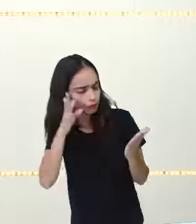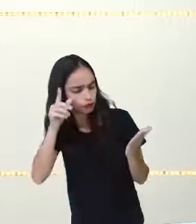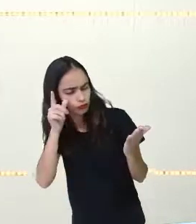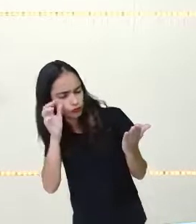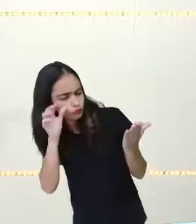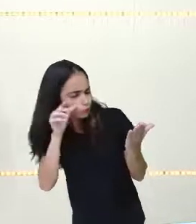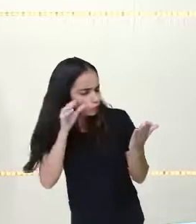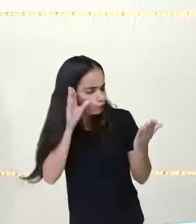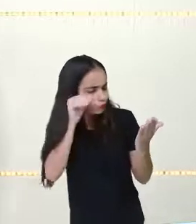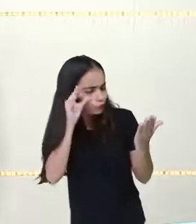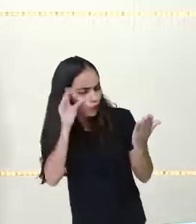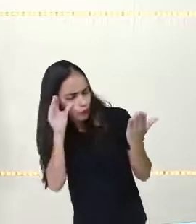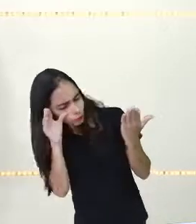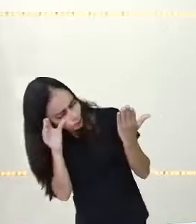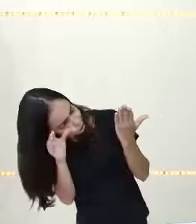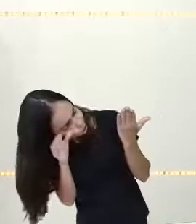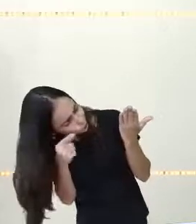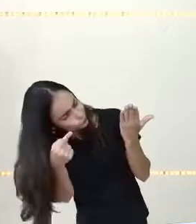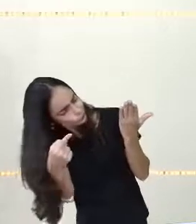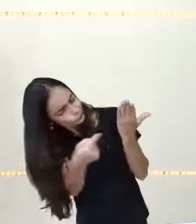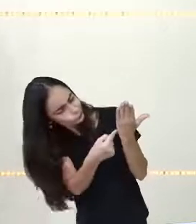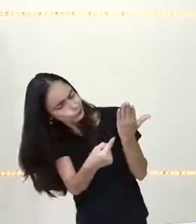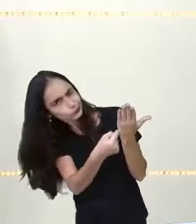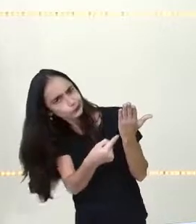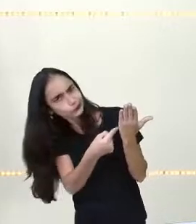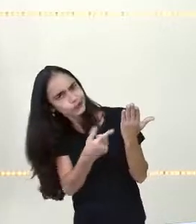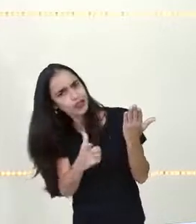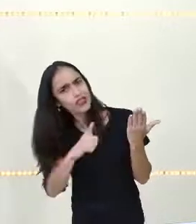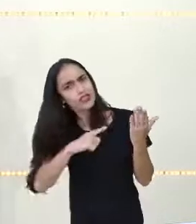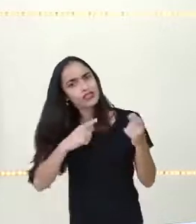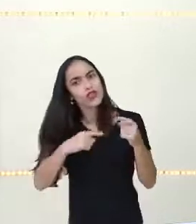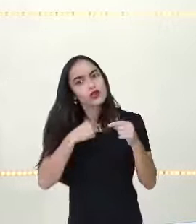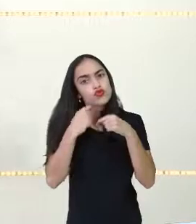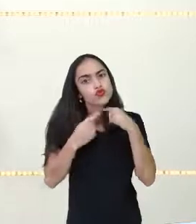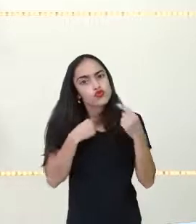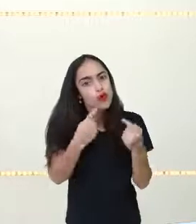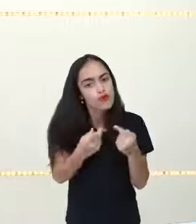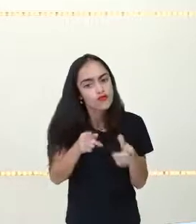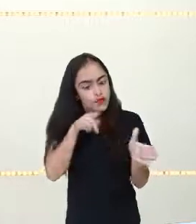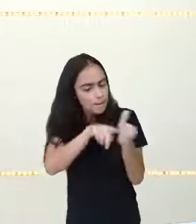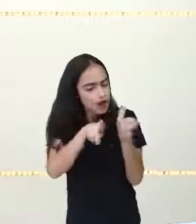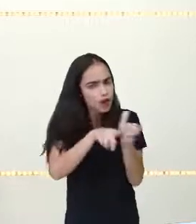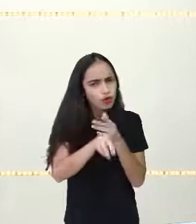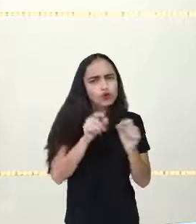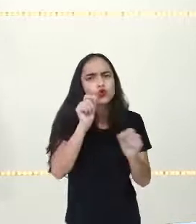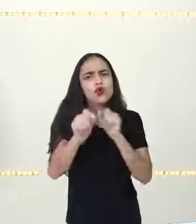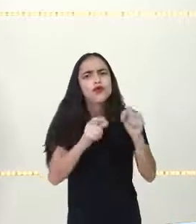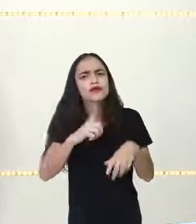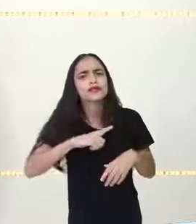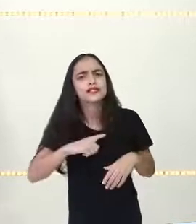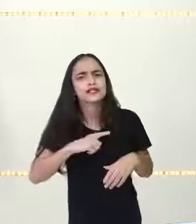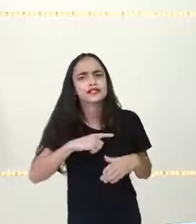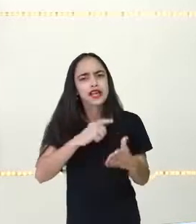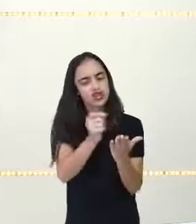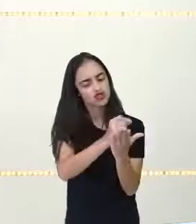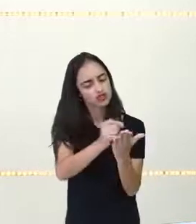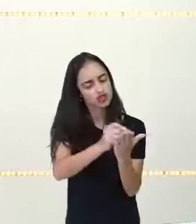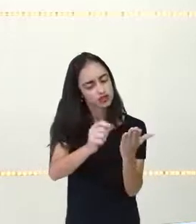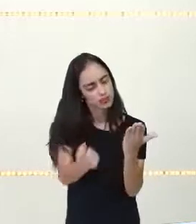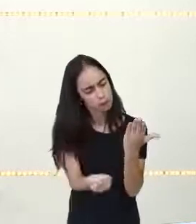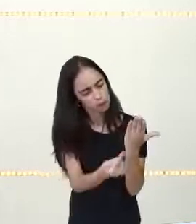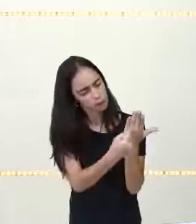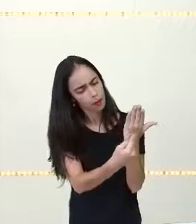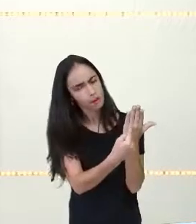ele fica ali com uma dúvida ele pergunta não é e o que é isso escrito do outro lado do papel e Cebolinha explica aqui